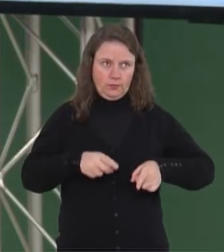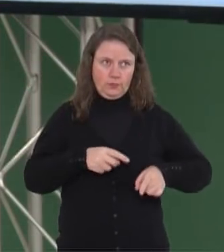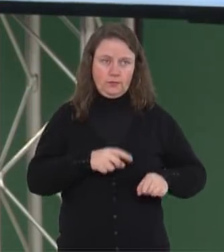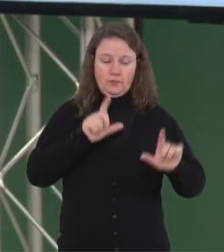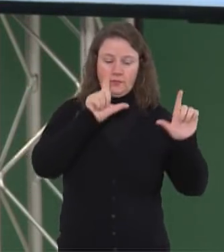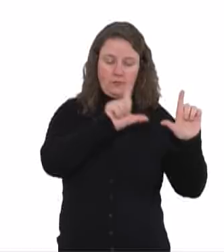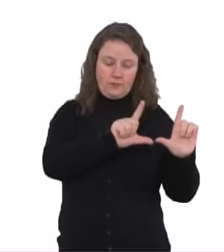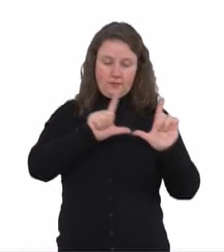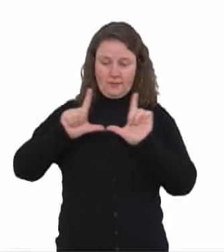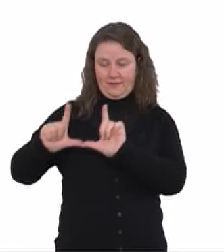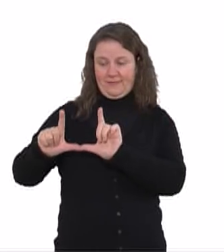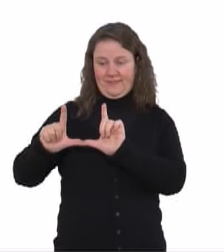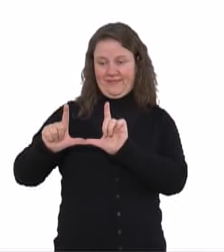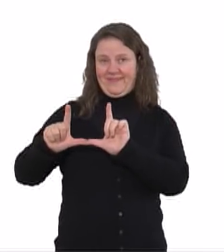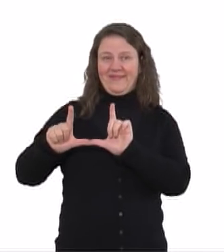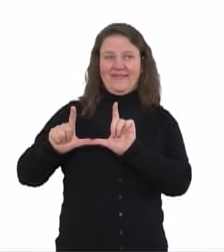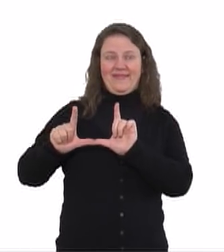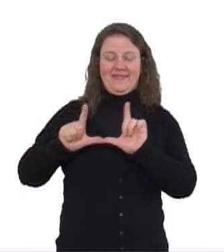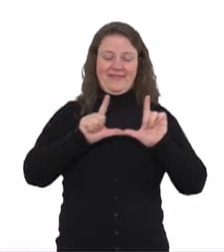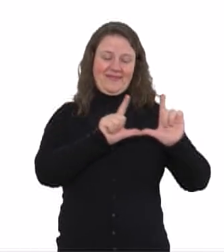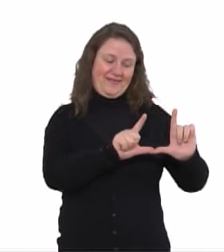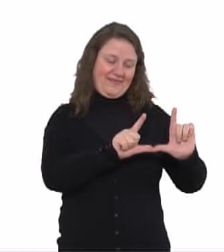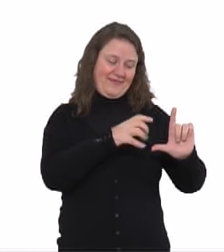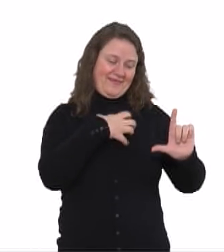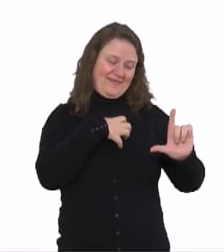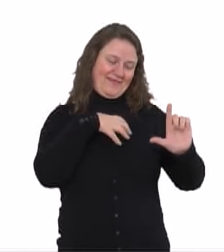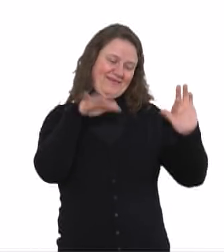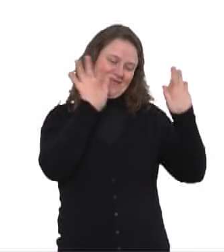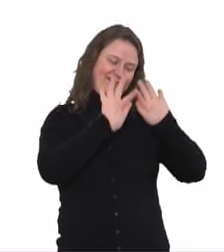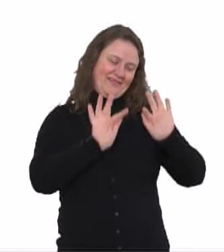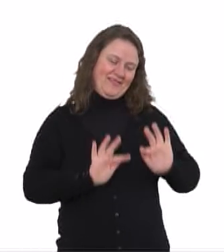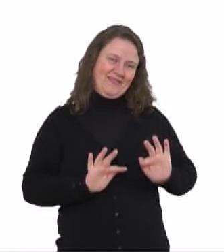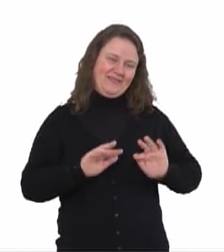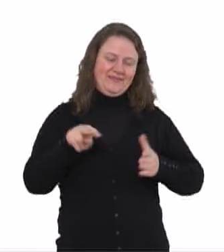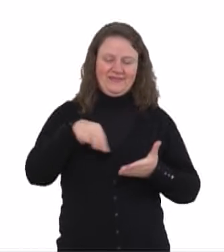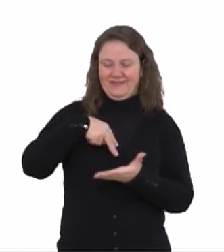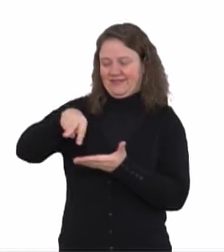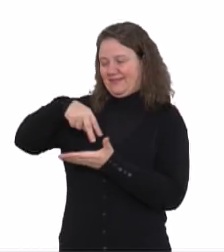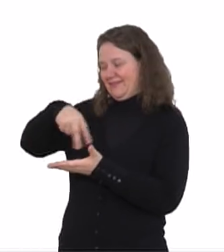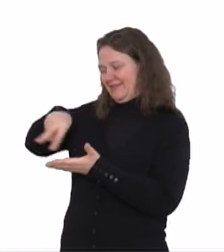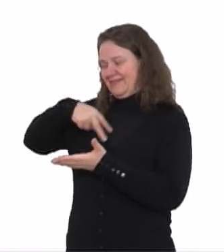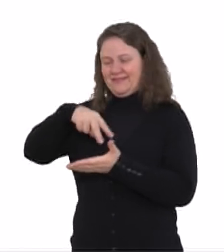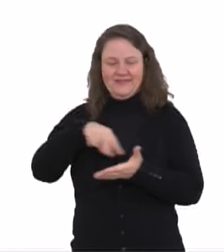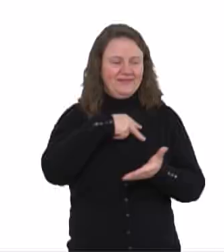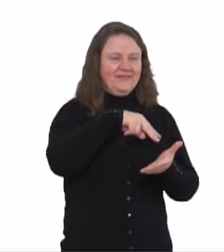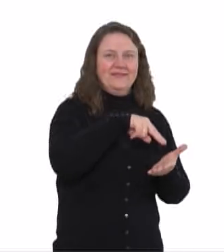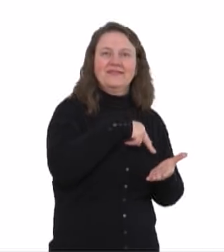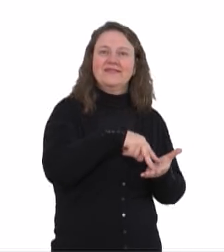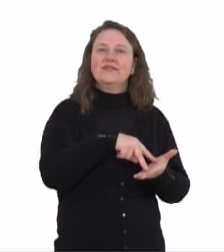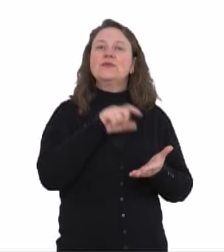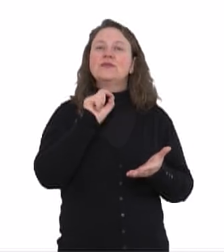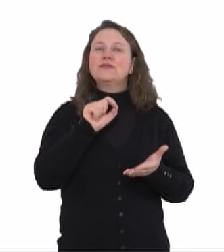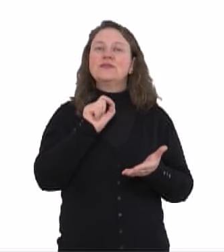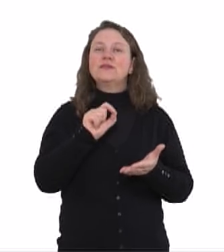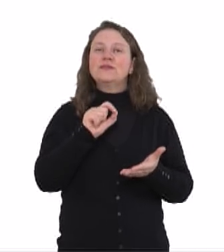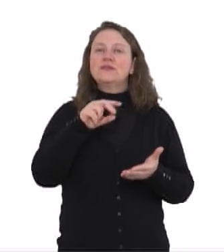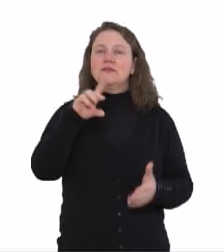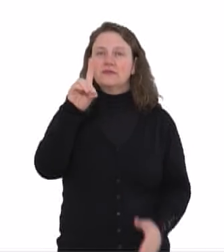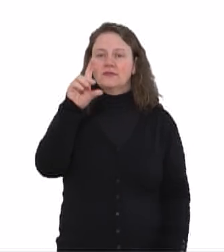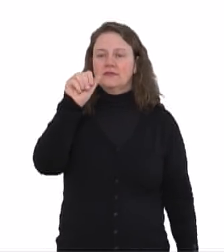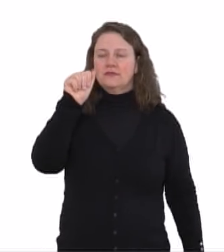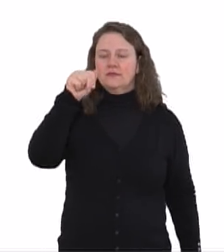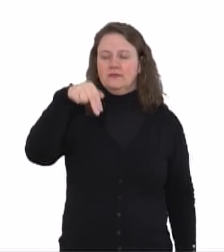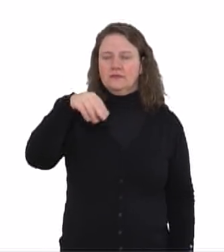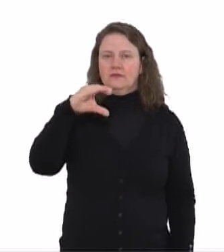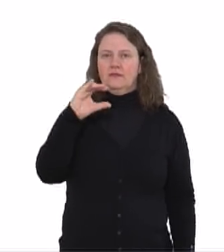dois aqui, felizes, né? Um com o outro, dançando. É dancing a